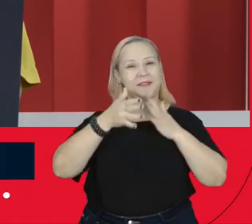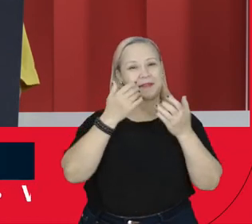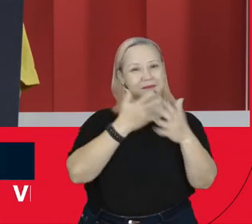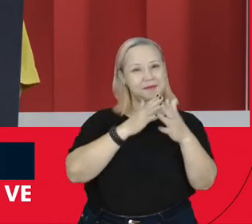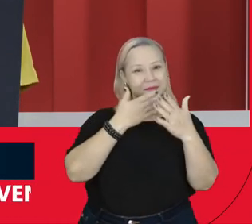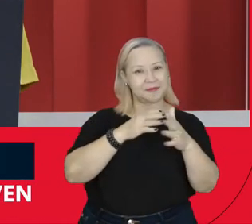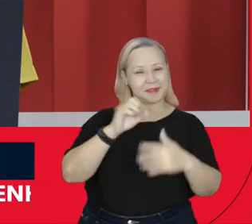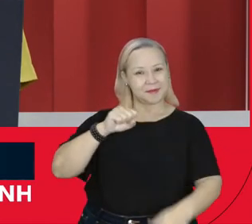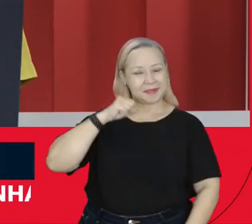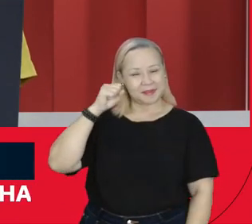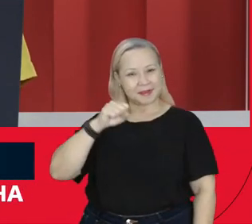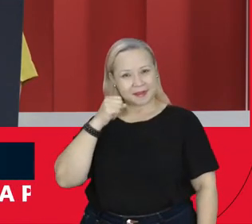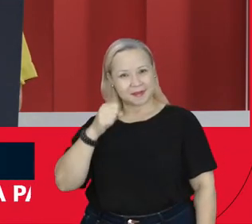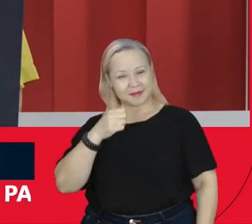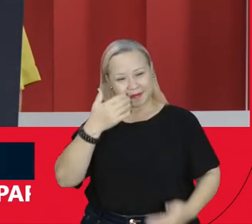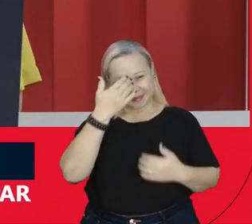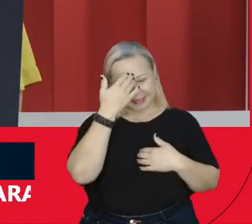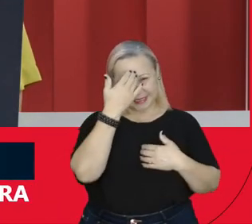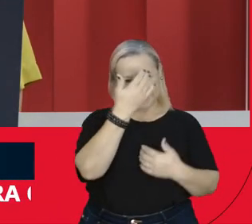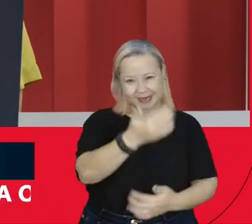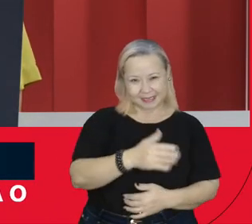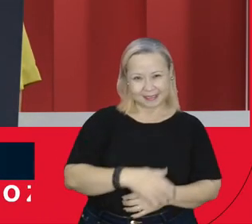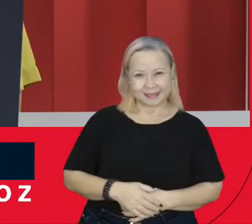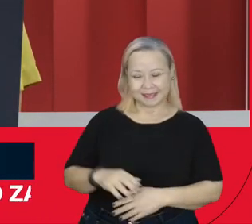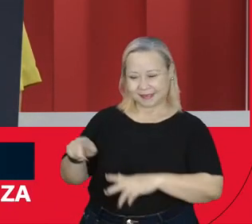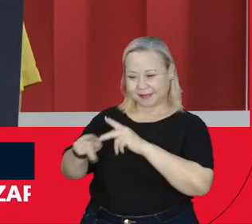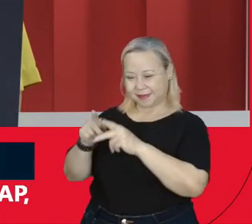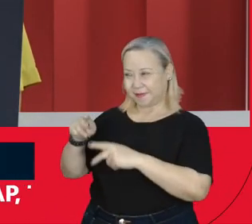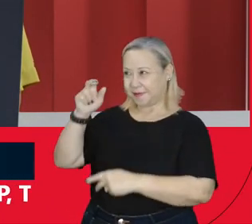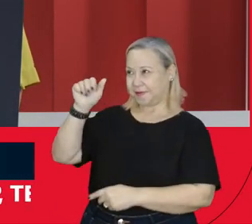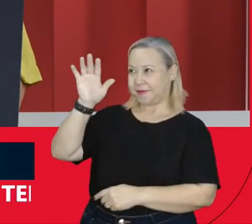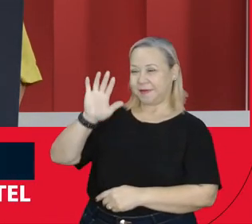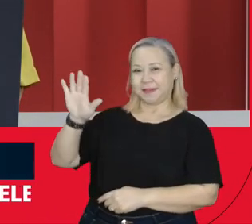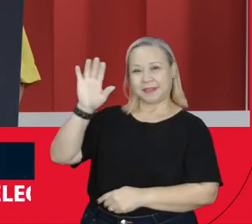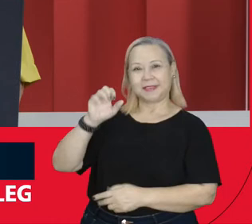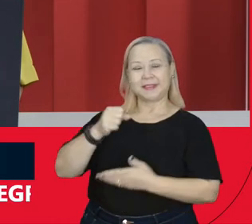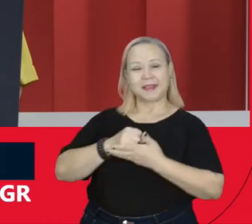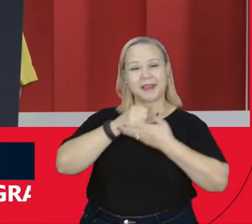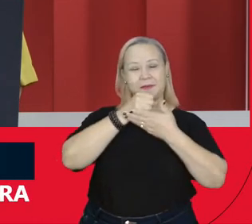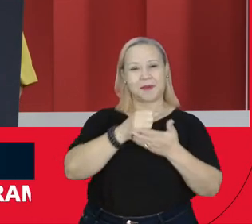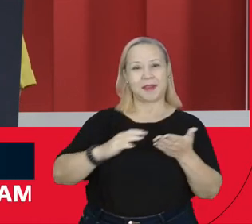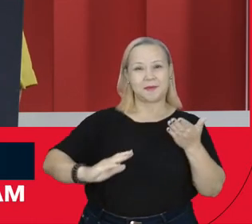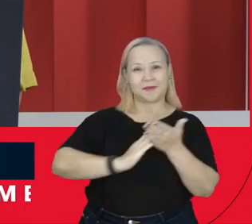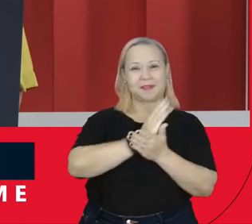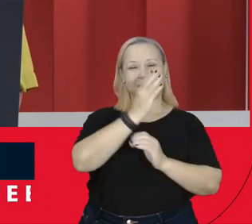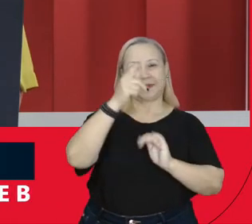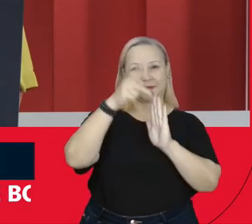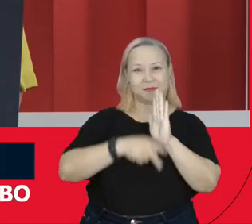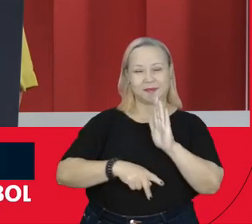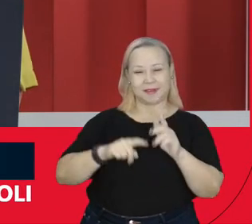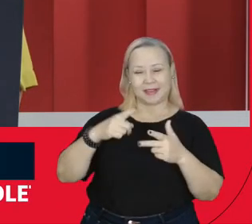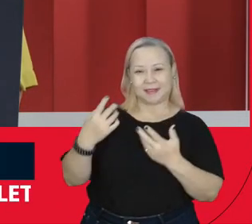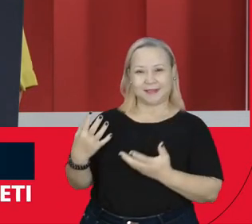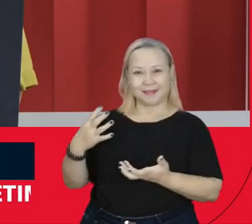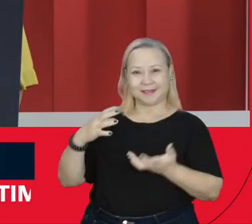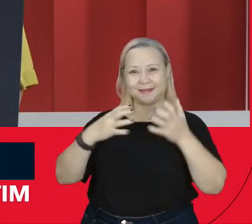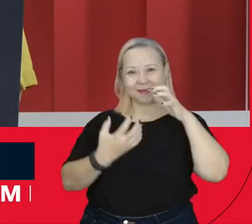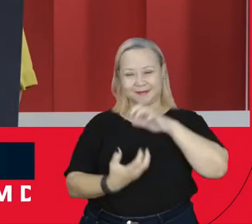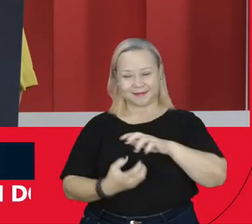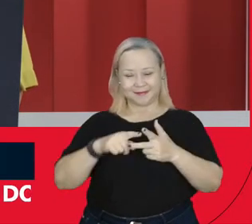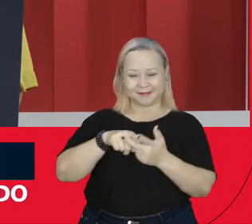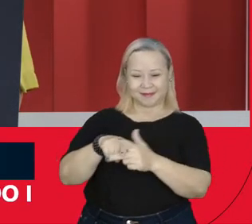Leitão. Gratidão, povo nordestino. Senadora, para apoiar a aprovação dos projetos de reconstrução nacional do